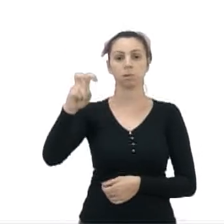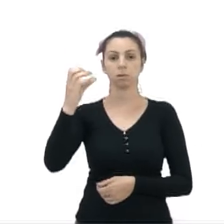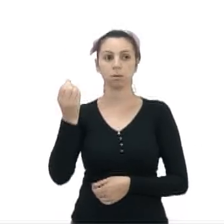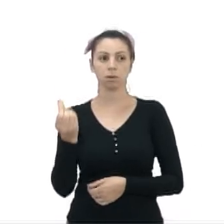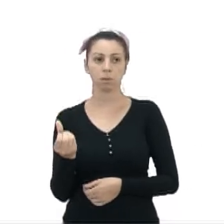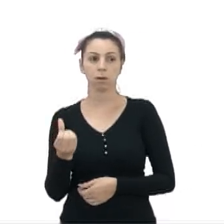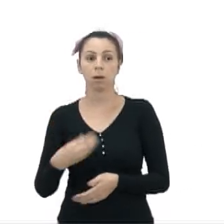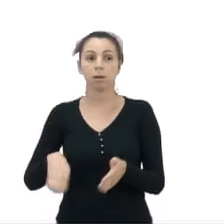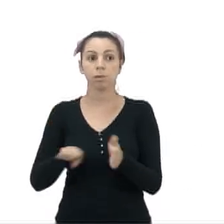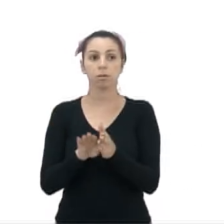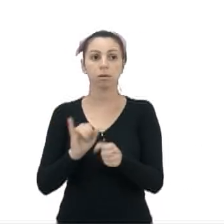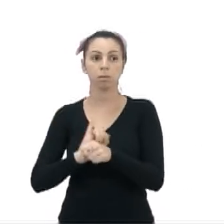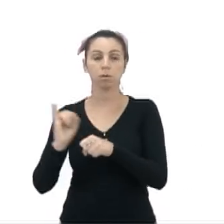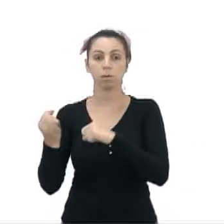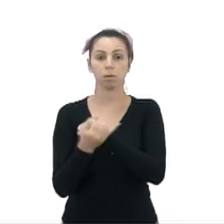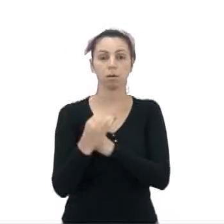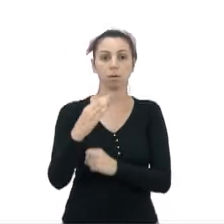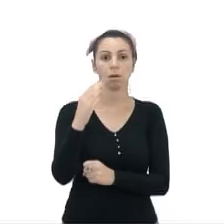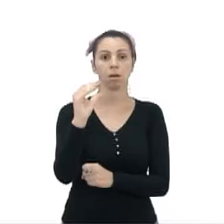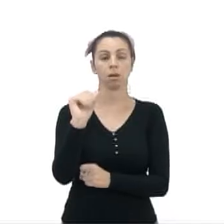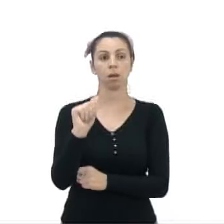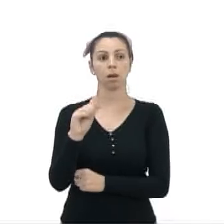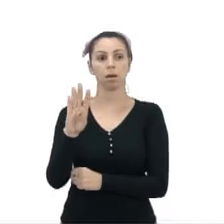1456, chegam às ilhas de Cabo Verde,